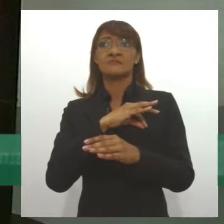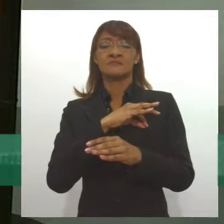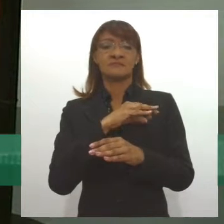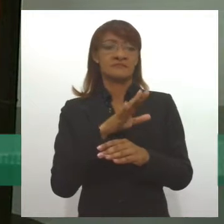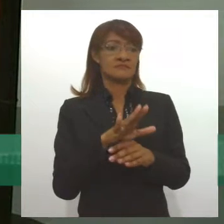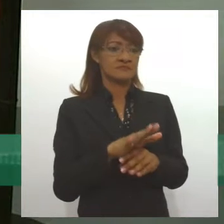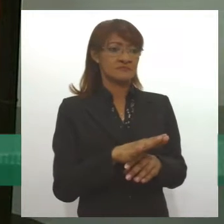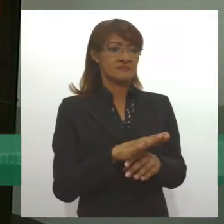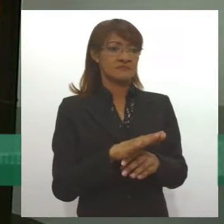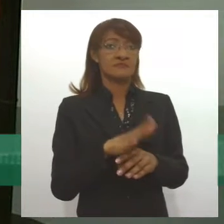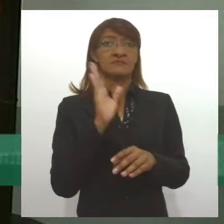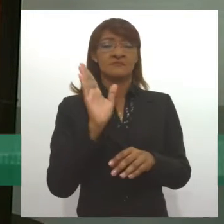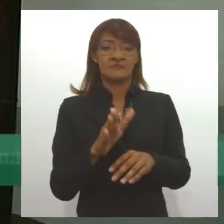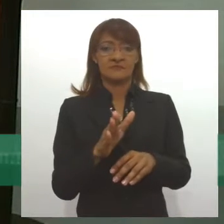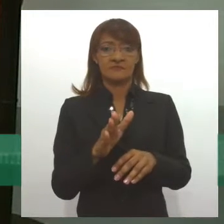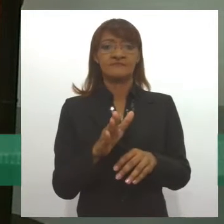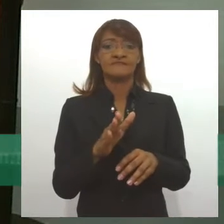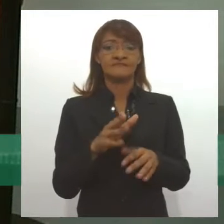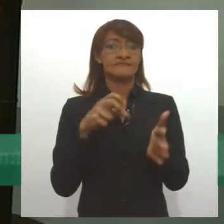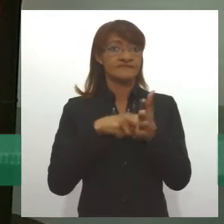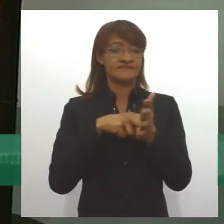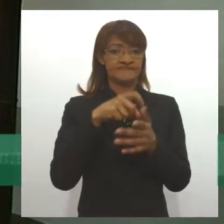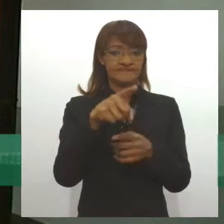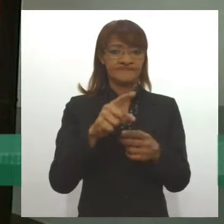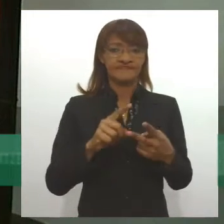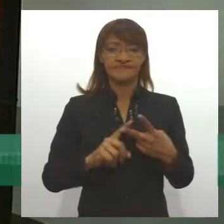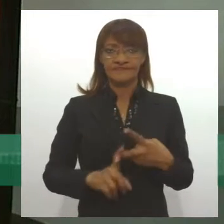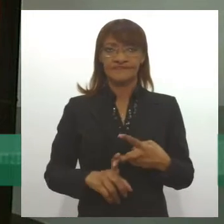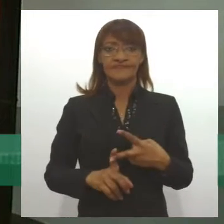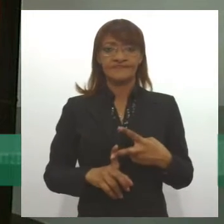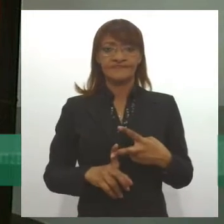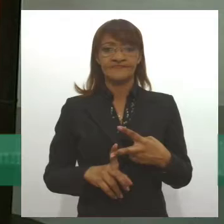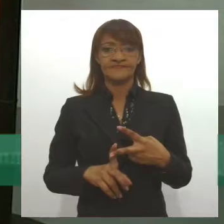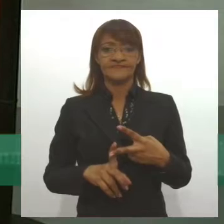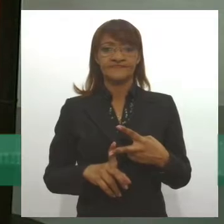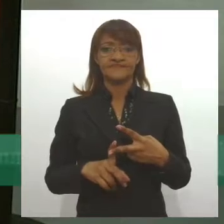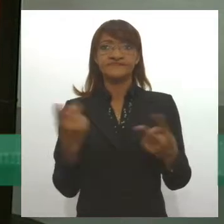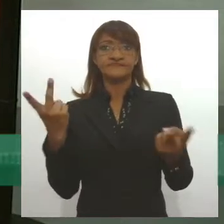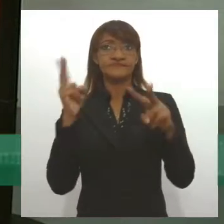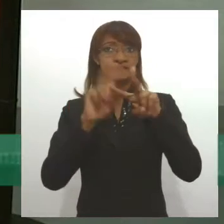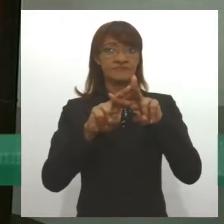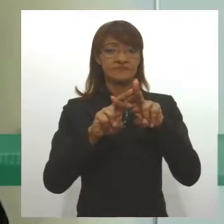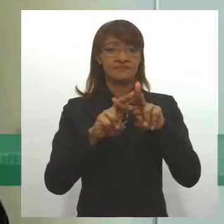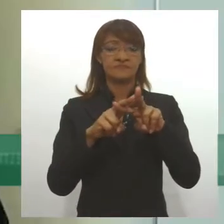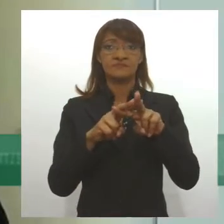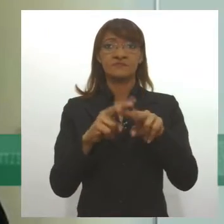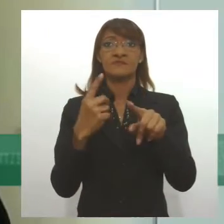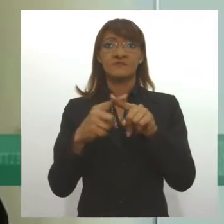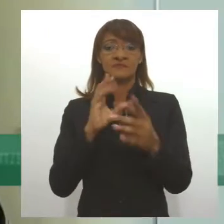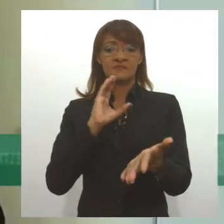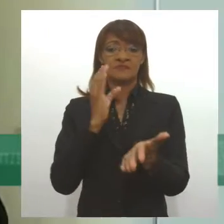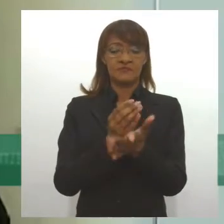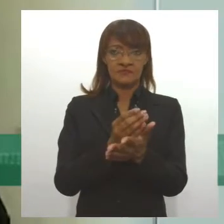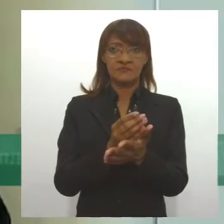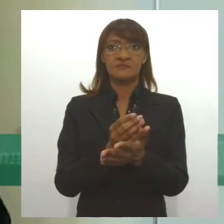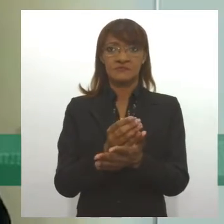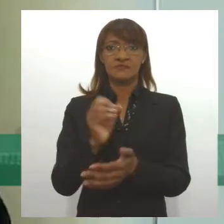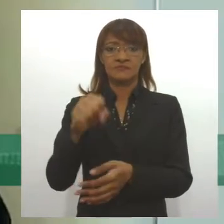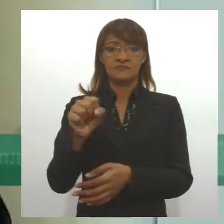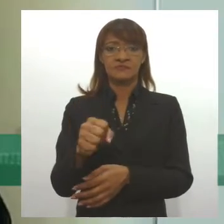Improbidade administrativa, até a perda do cargo, e prisão, né? Crime com detenção